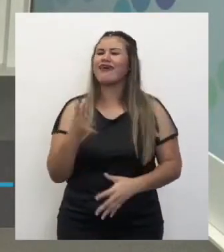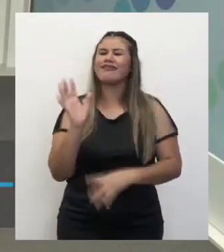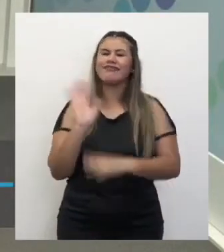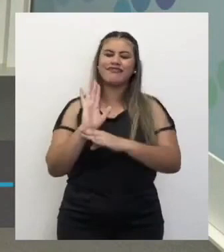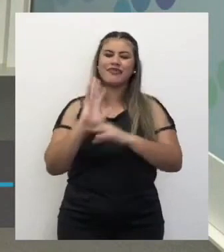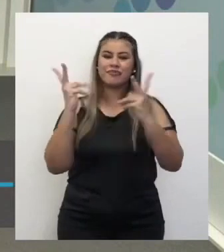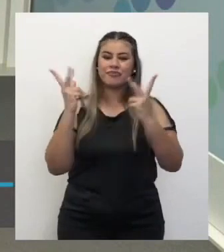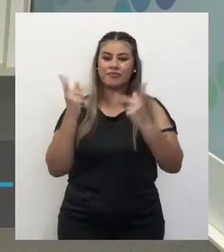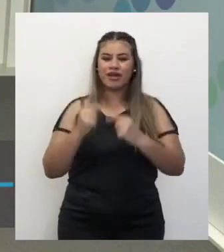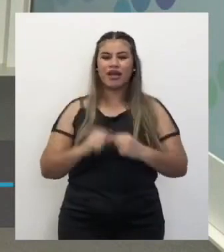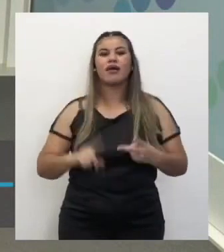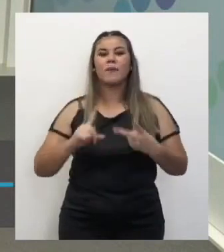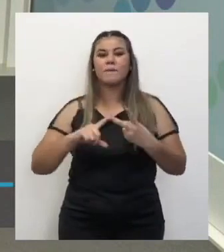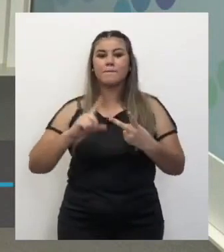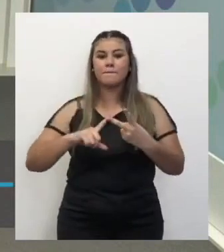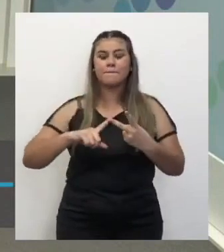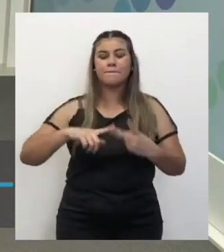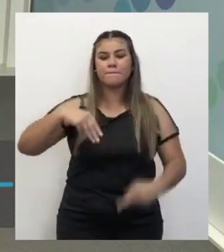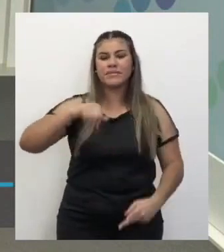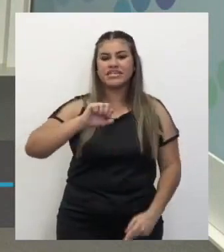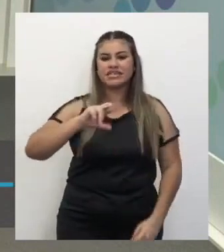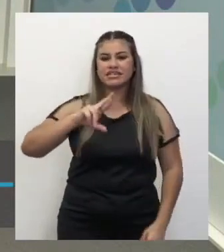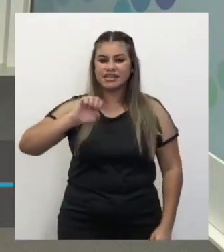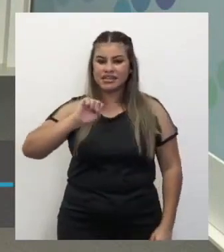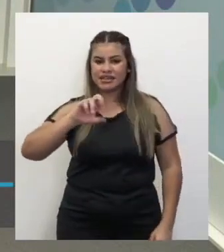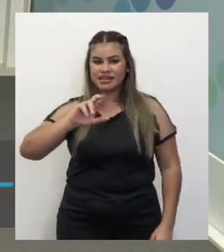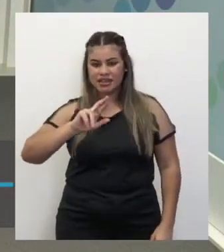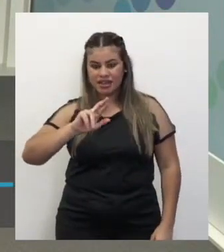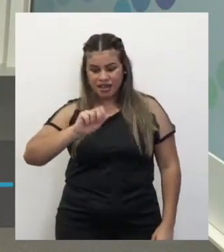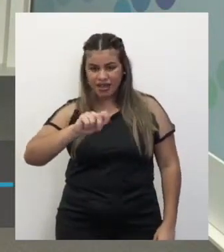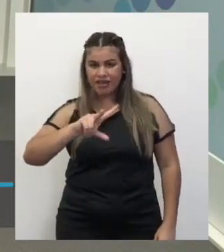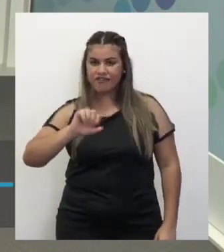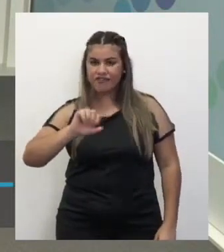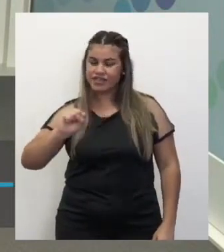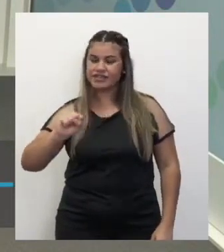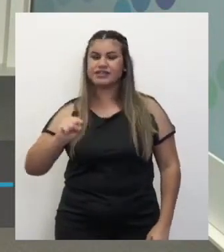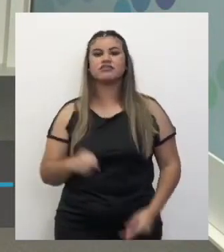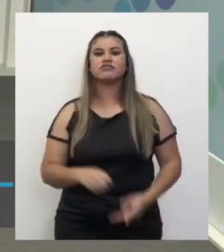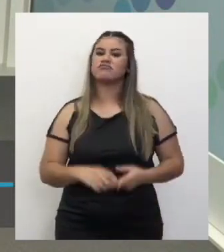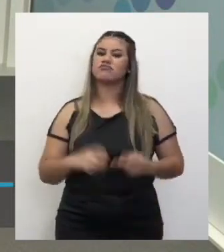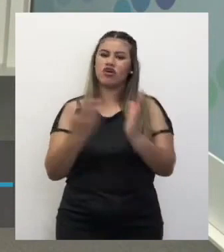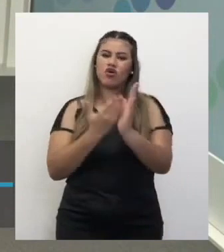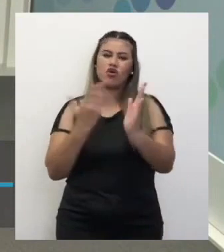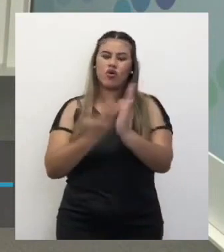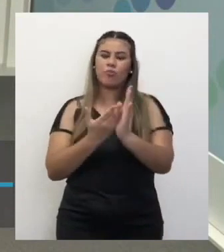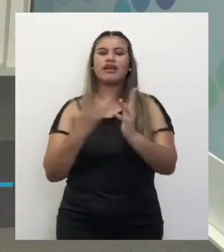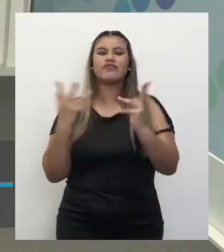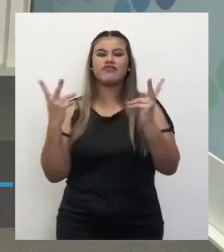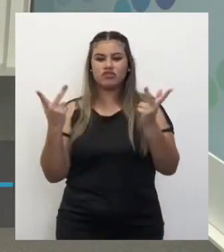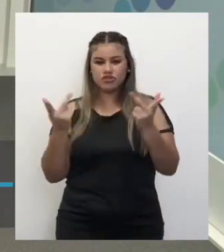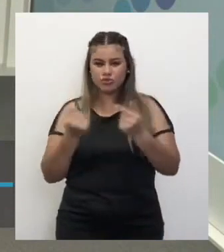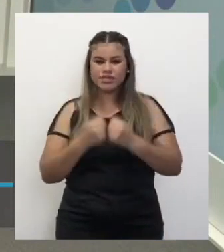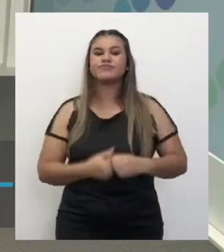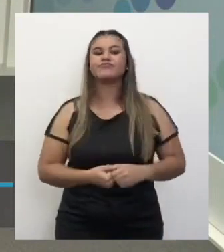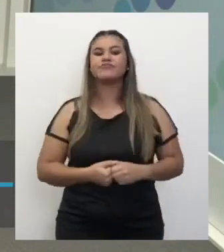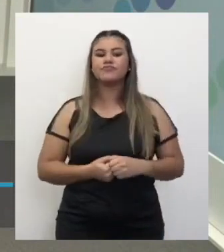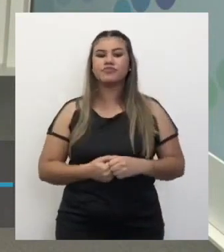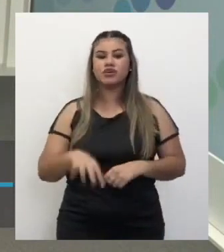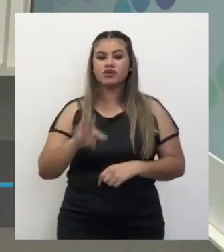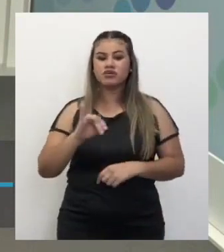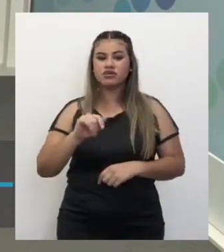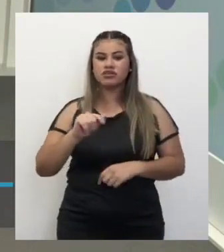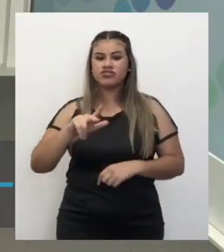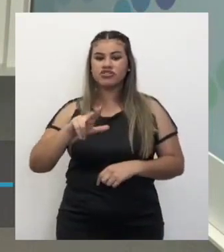Os Miseráveis. Os Miseráveis, isso. Uma professora que eu não consegui ver o nome. Os Miseráveis, livro do Vitor Hugo, maravilhoso. Isso Tiago, poema da